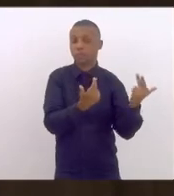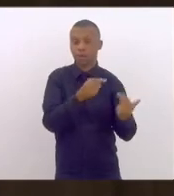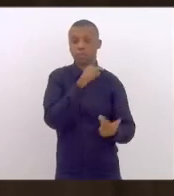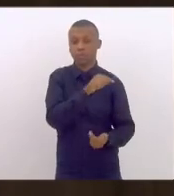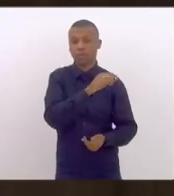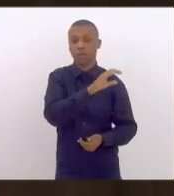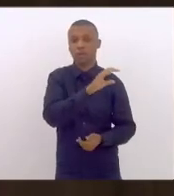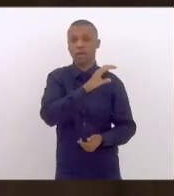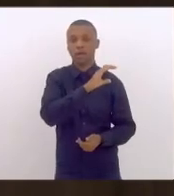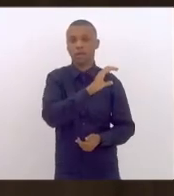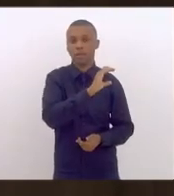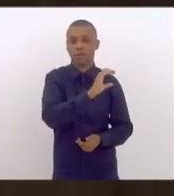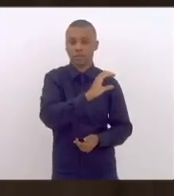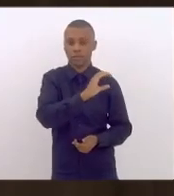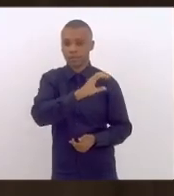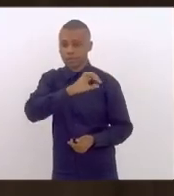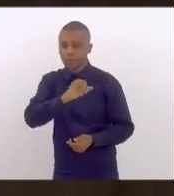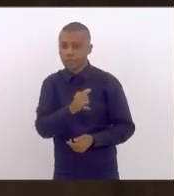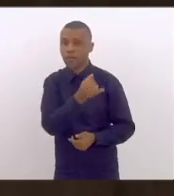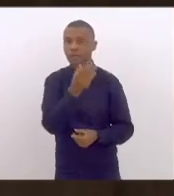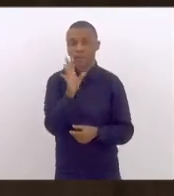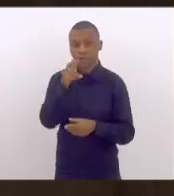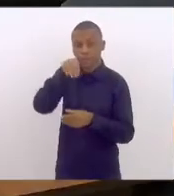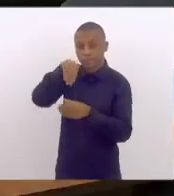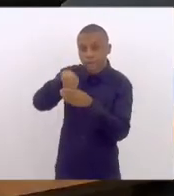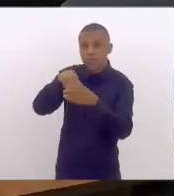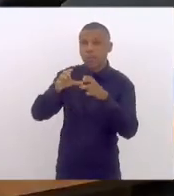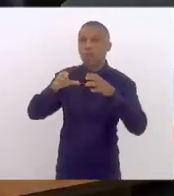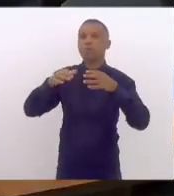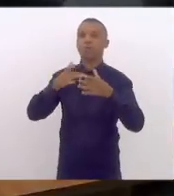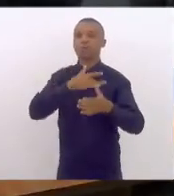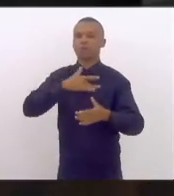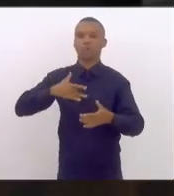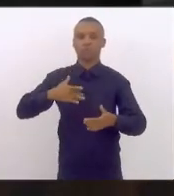ccj aqui na comissão de saúde